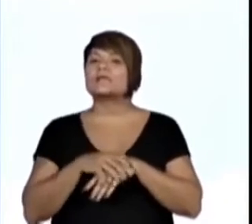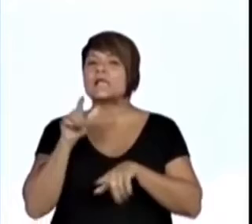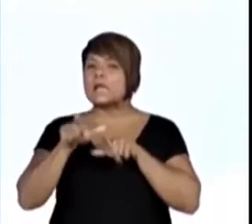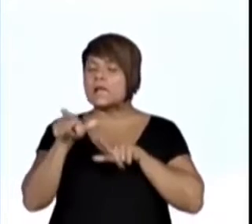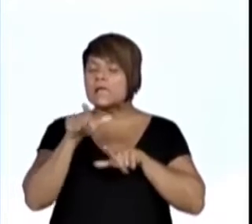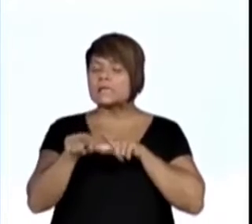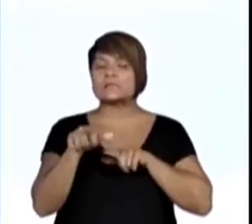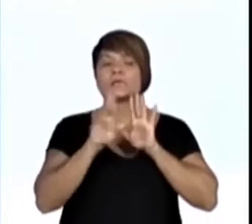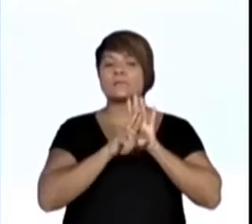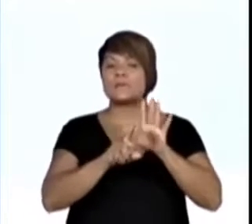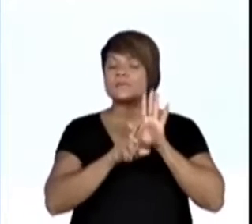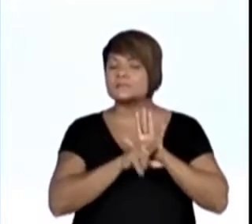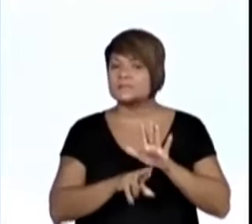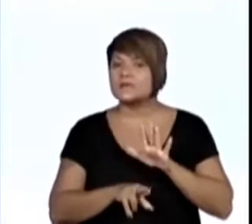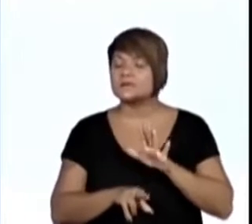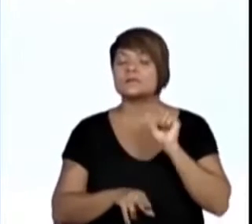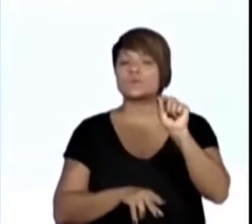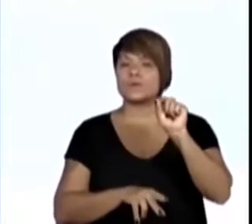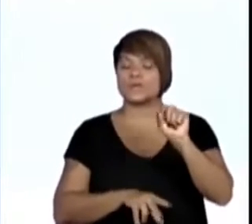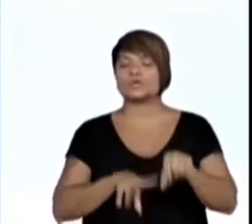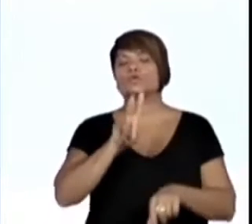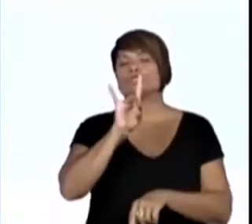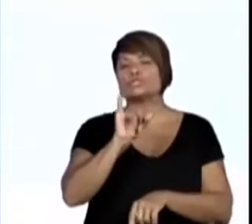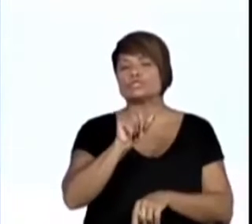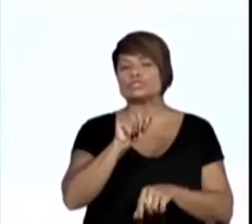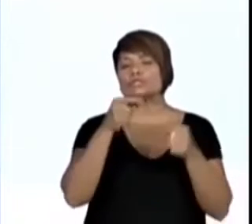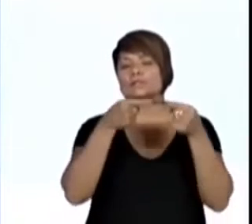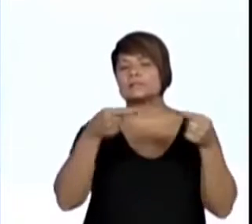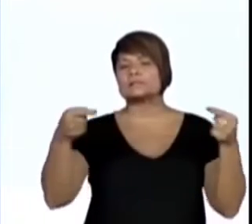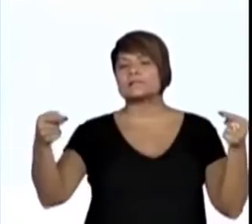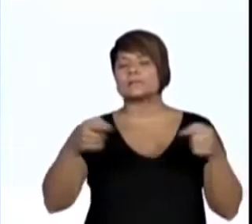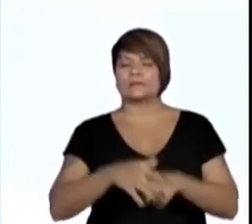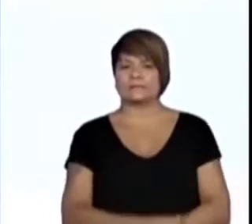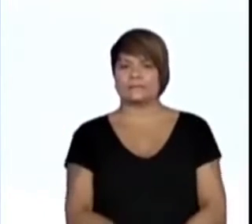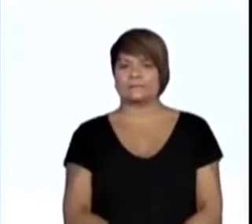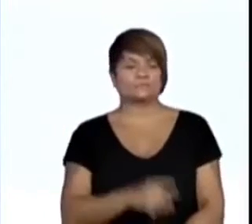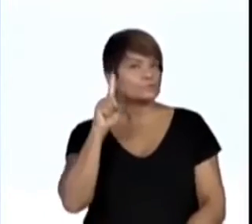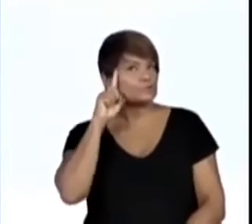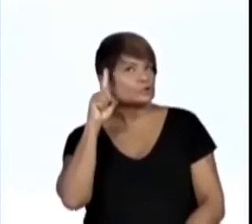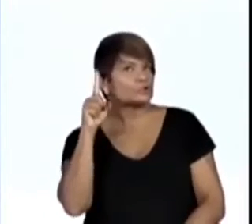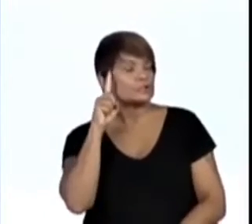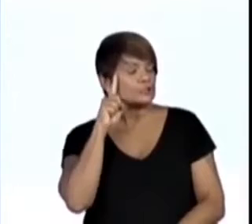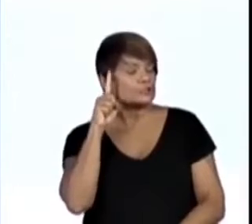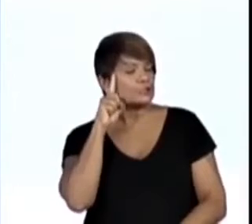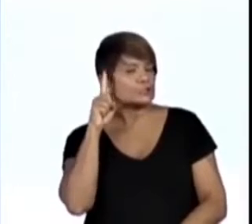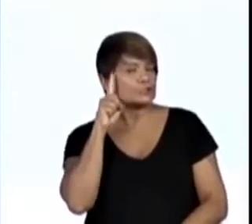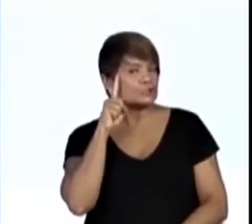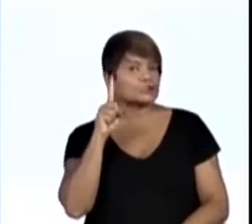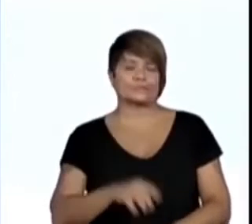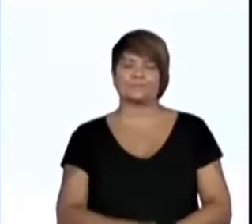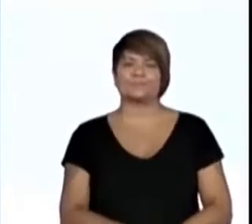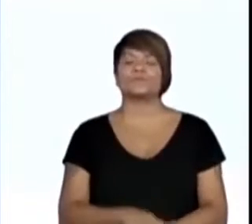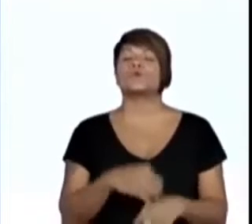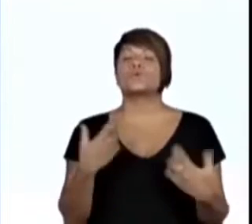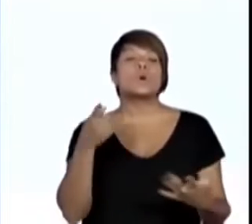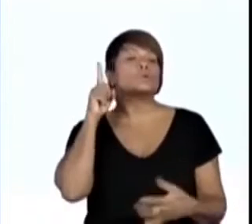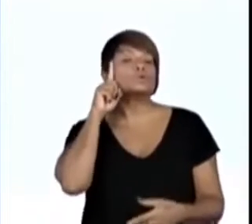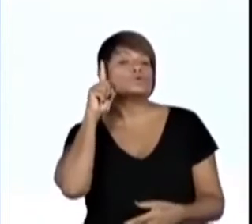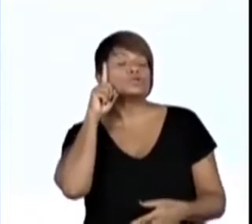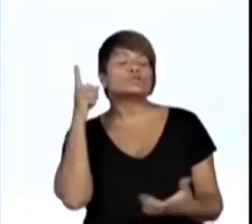cima representam os dias da semana. E vocês sabem me dizer quais são os dias da